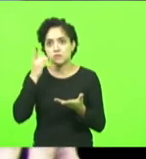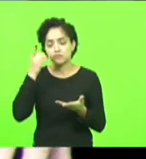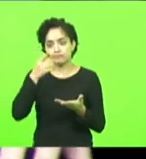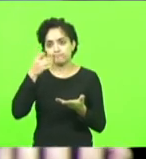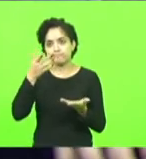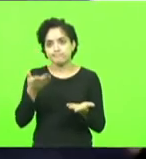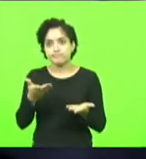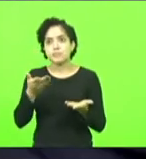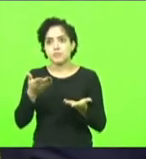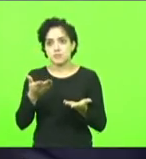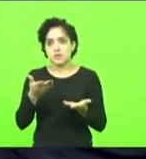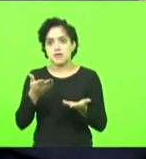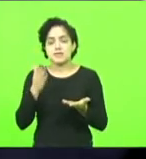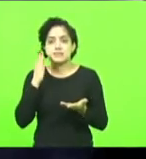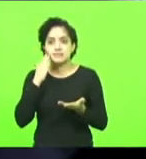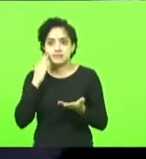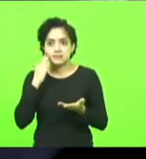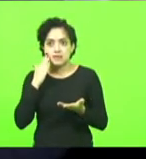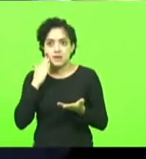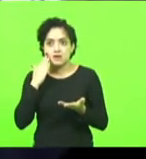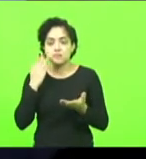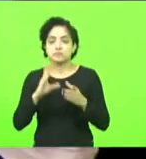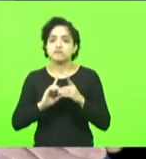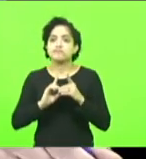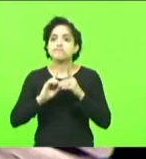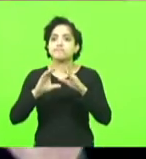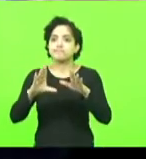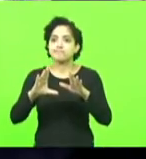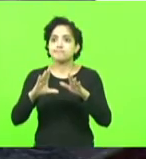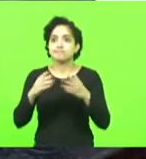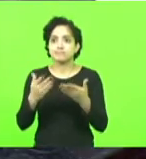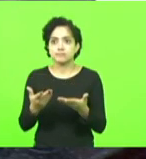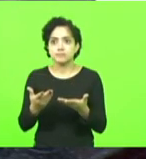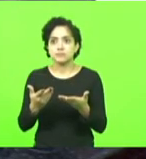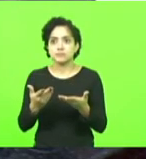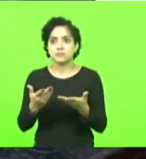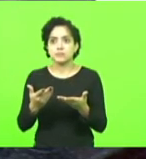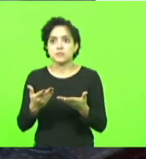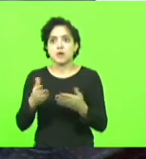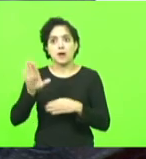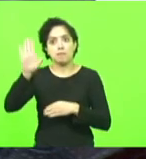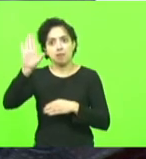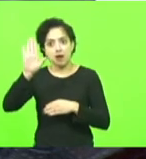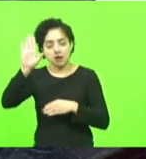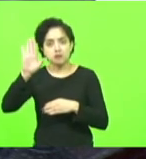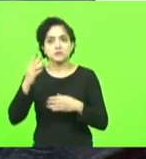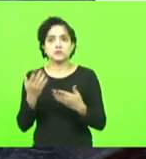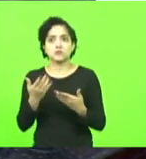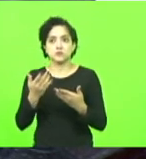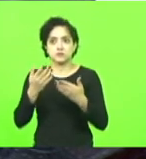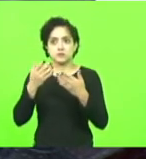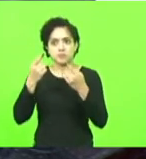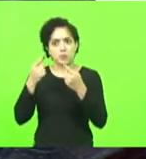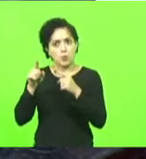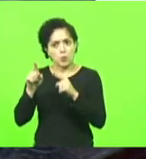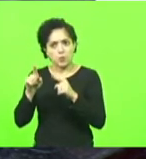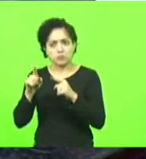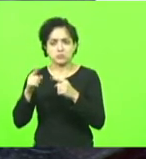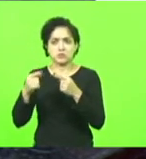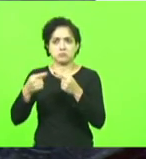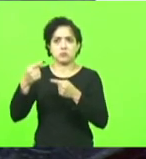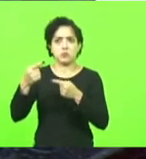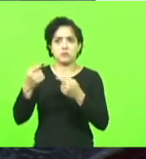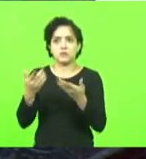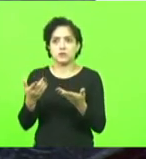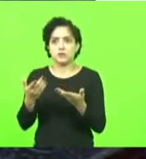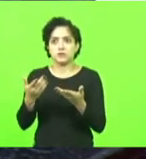senhor sabe que da parte faz parte da democracia. E o senhor não me deu, só porque eu sou contra o senhor. Não é justo.